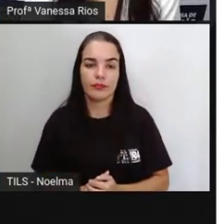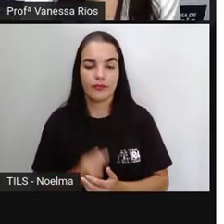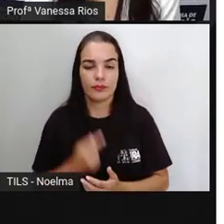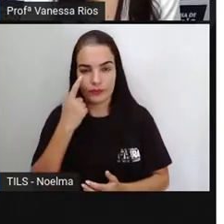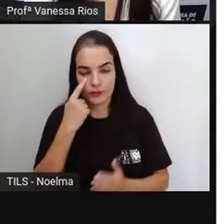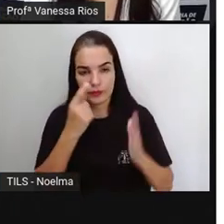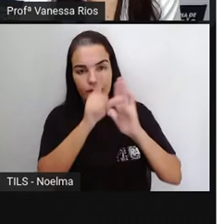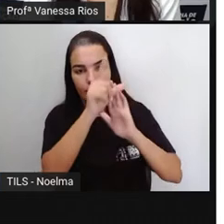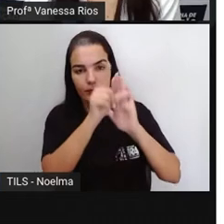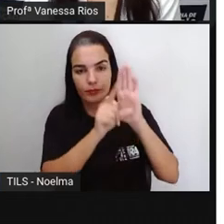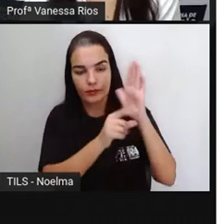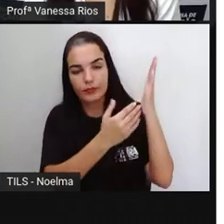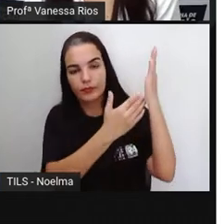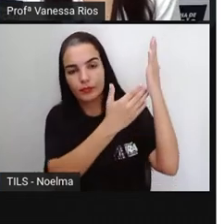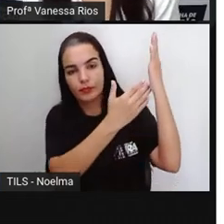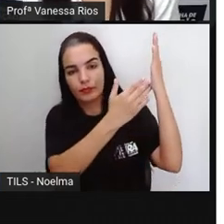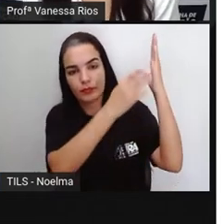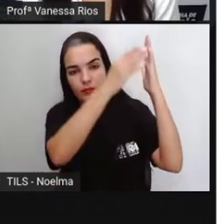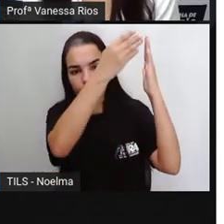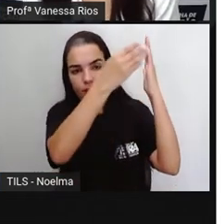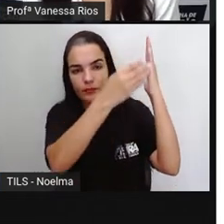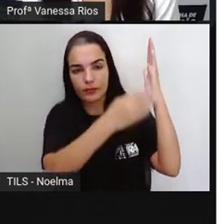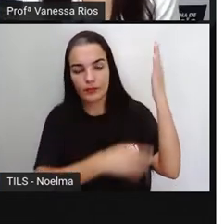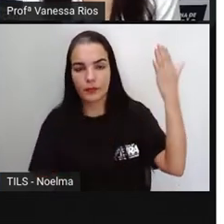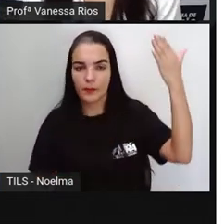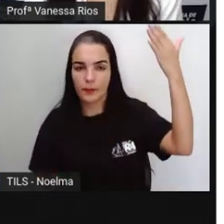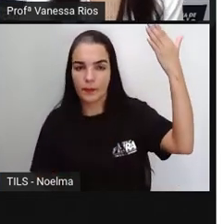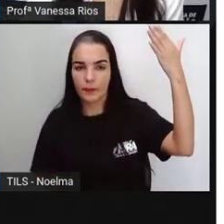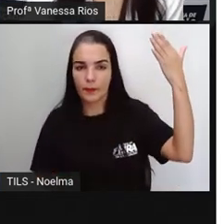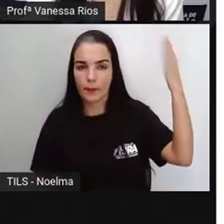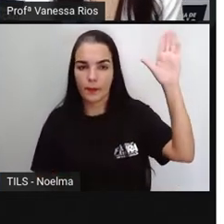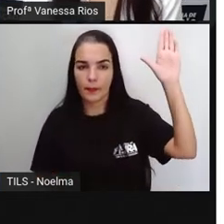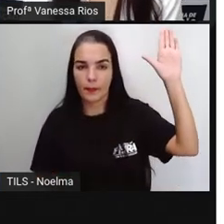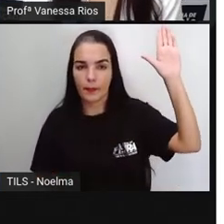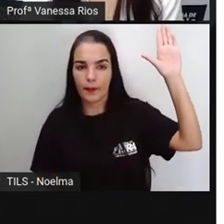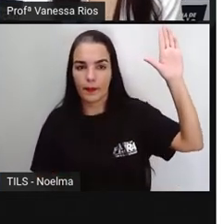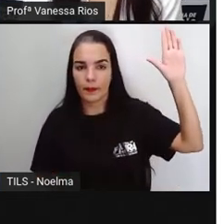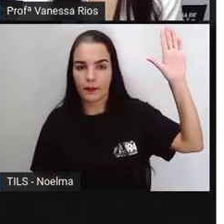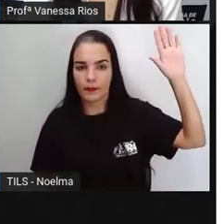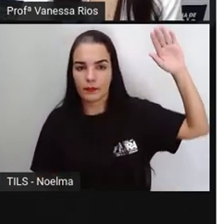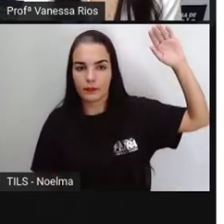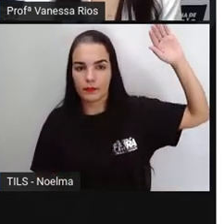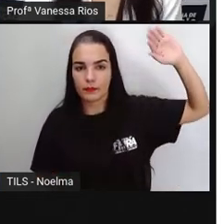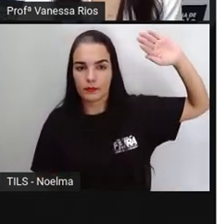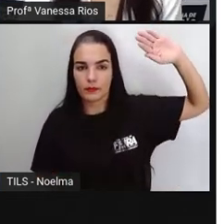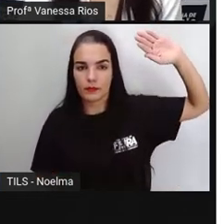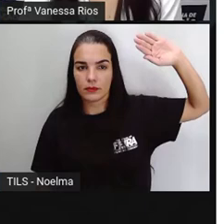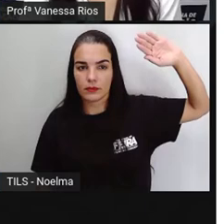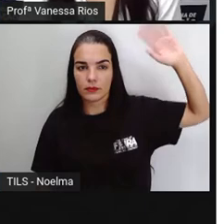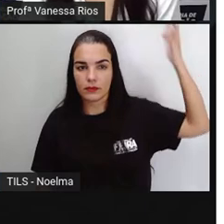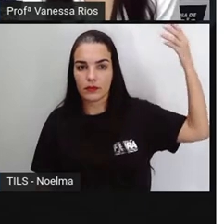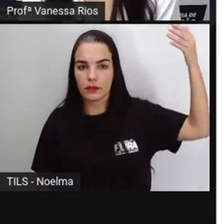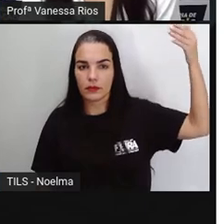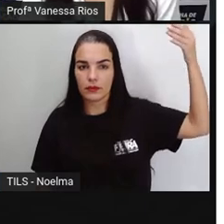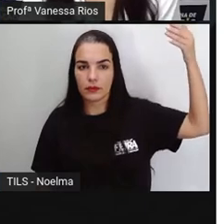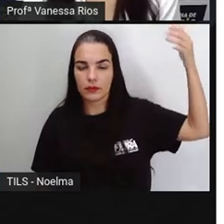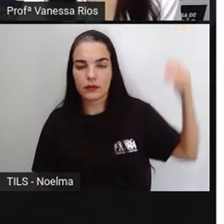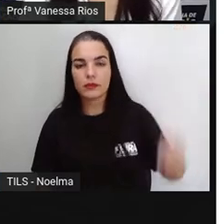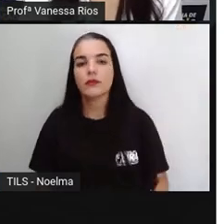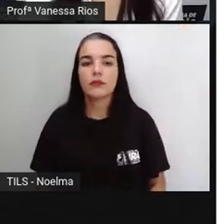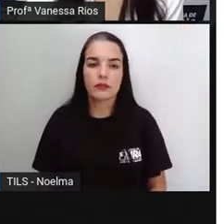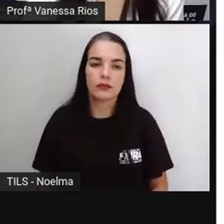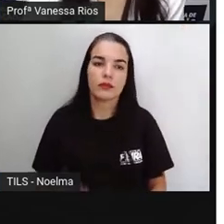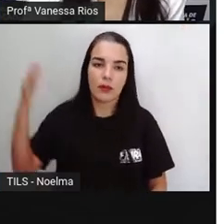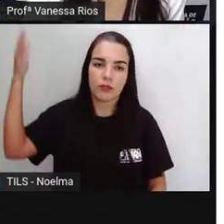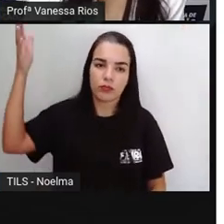revestimentos e também as madeiras. Então, são os elementos básicos, né? Os materiais básicos